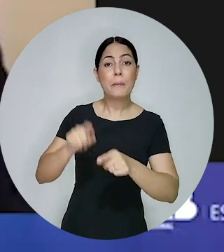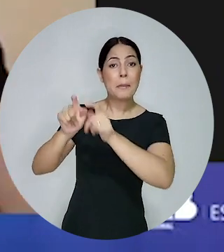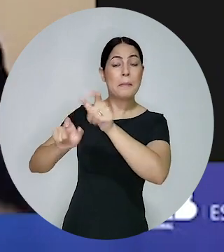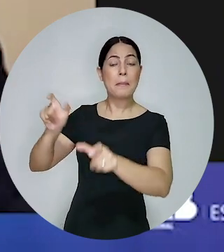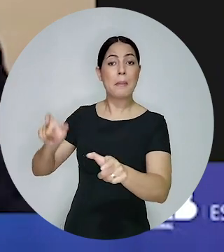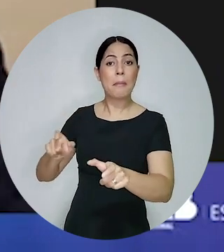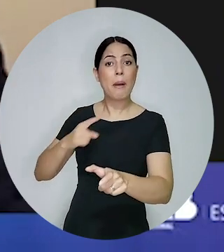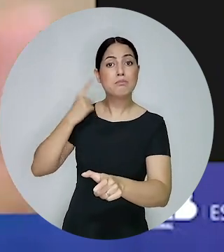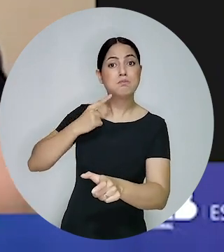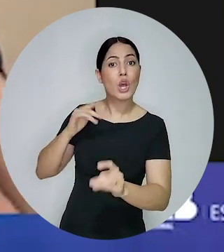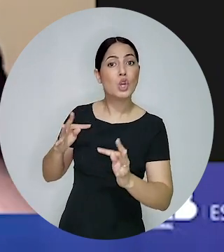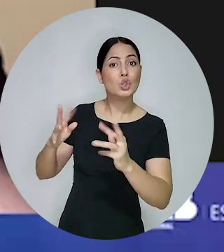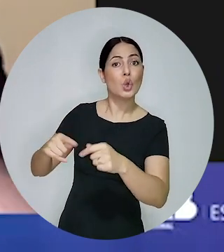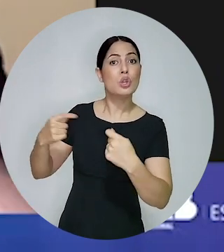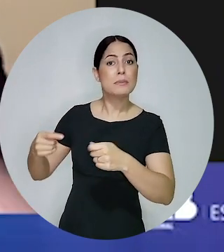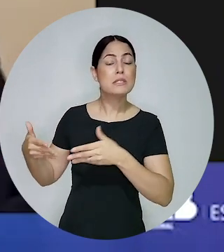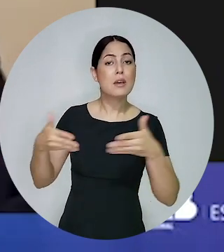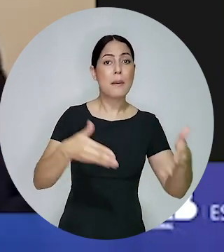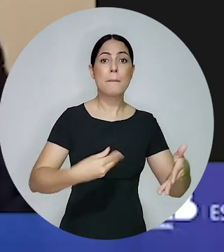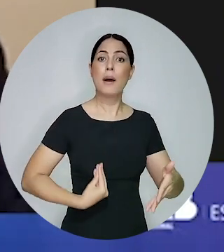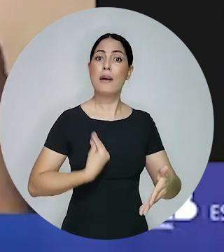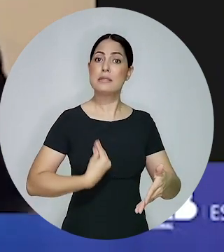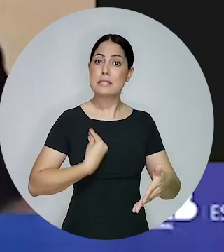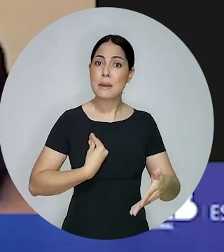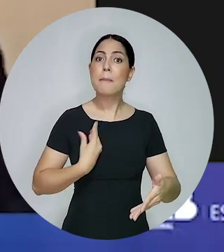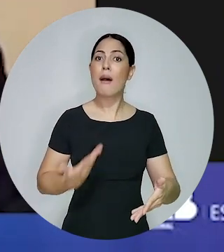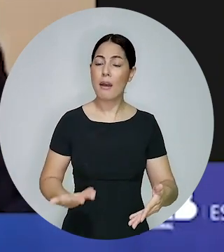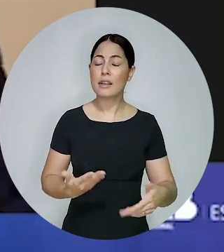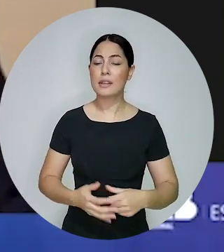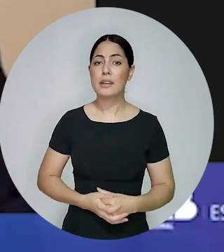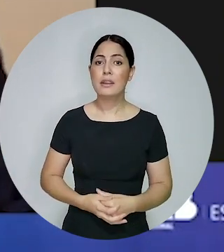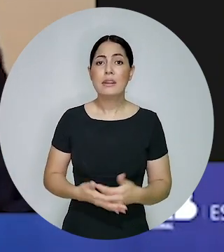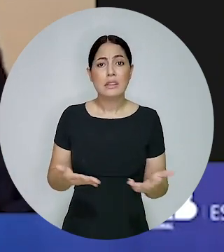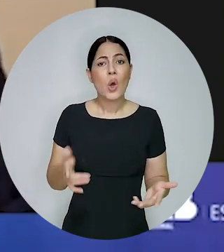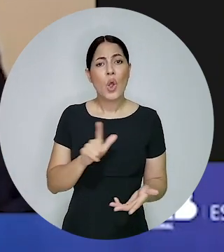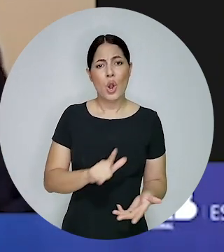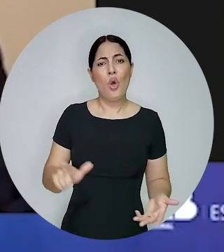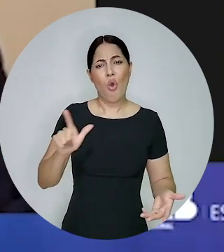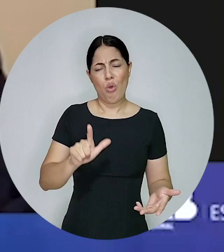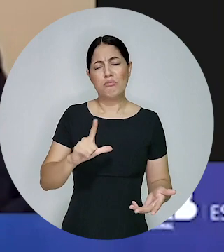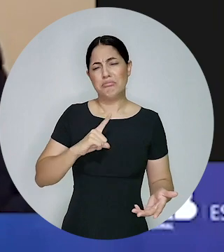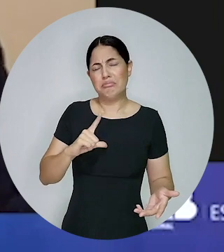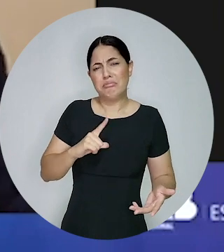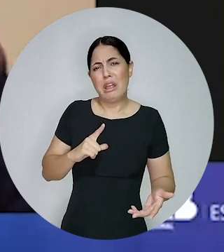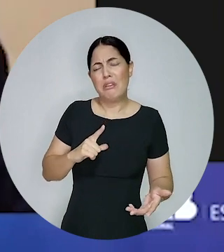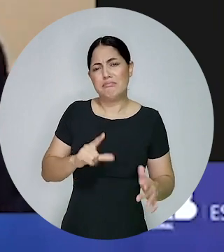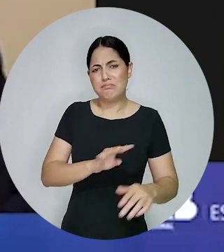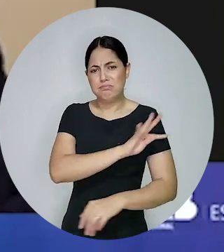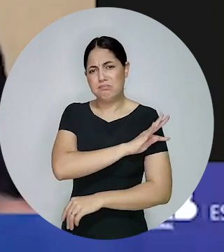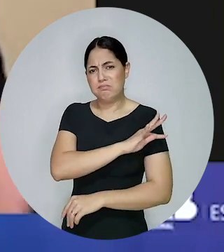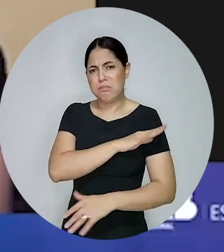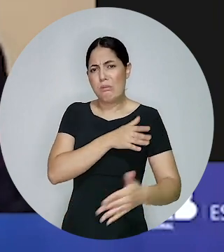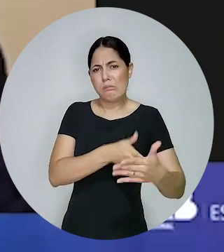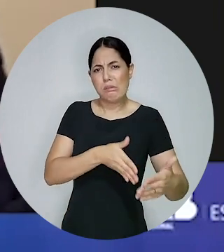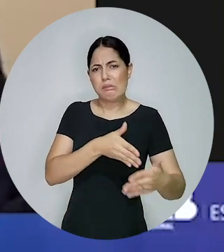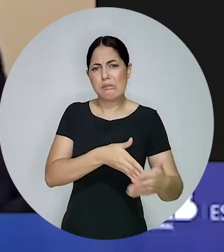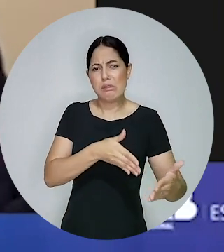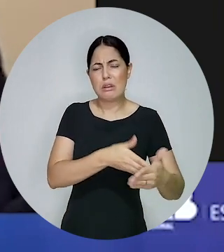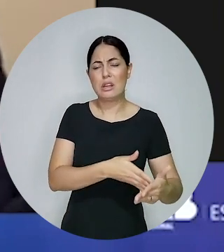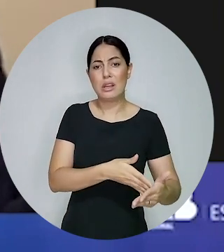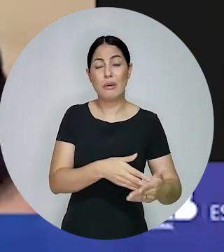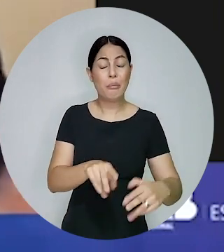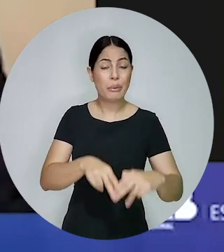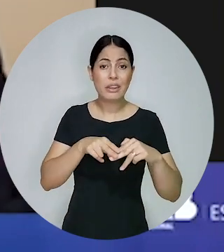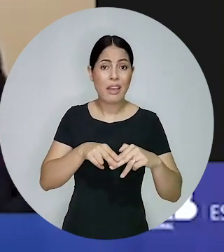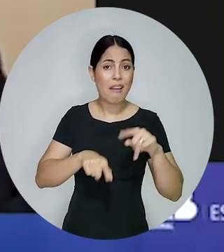afinada e possível para que todos os advogados participem ativamente desse processo. Claro que há realmente ali uma